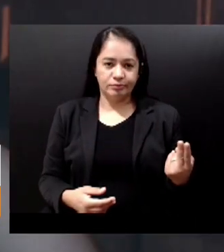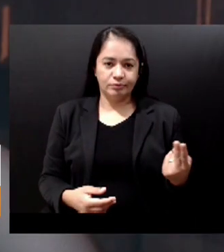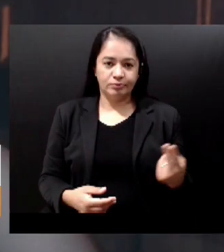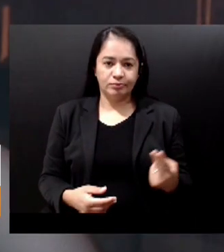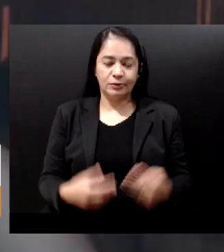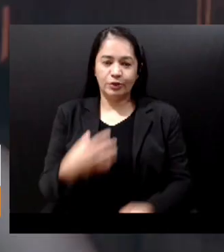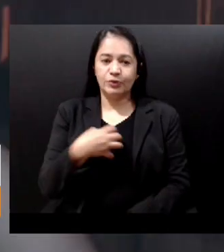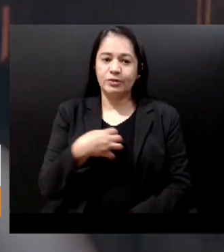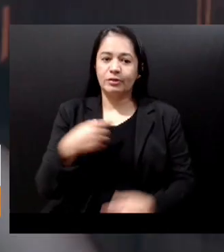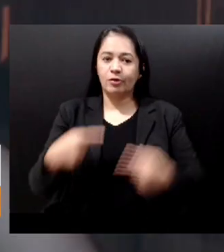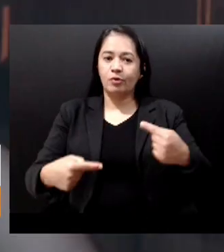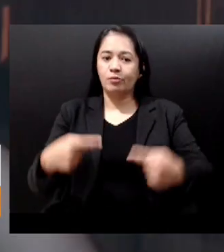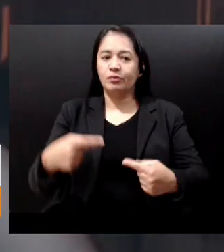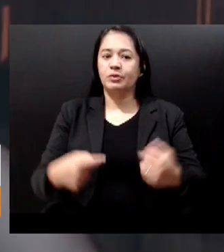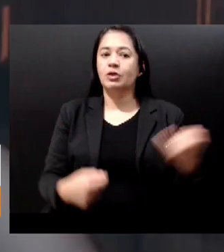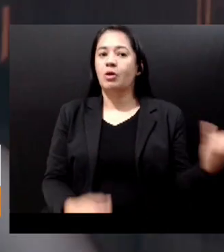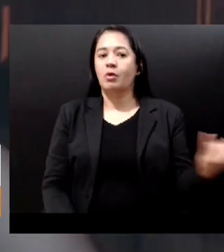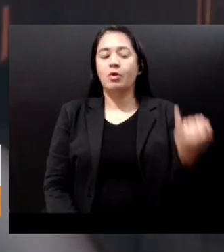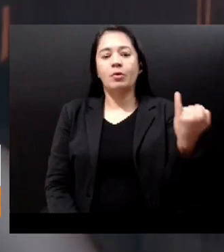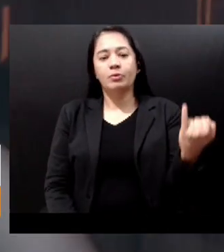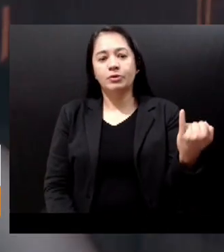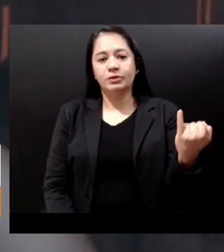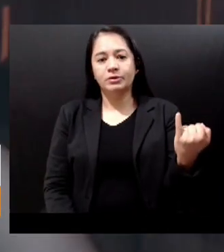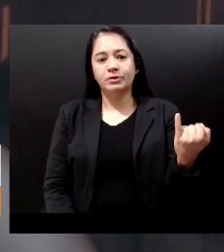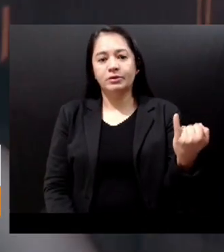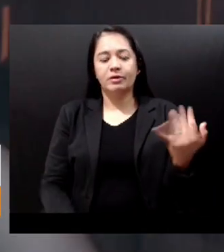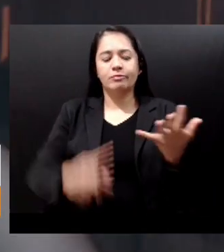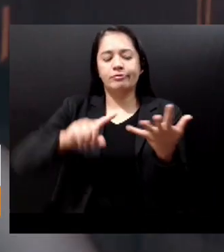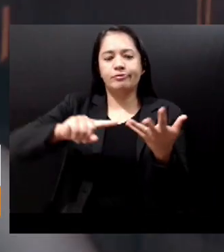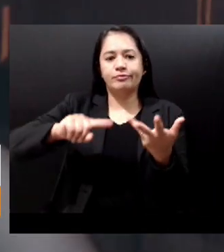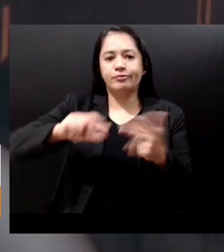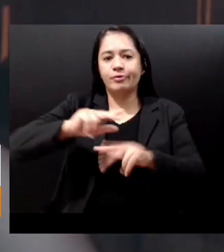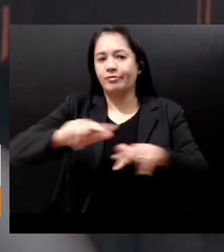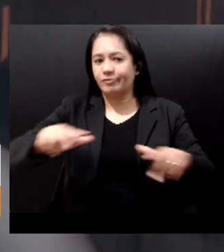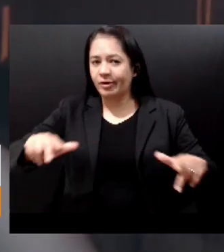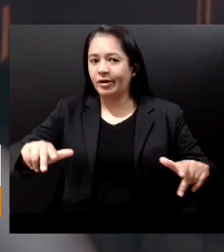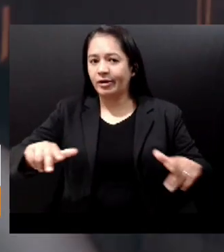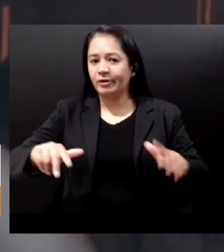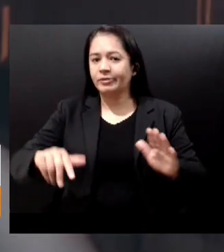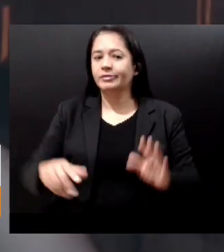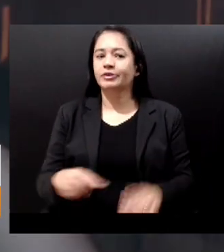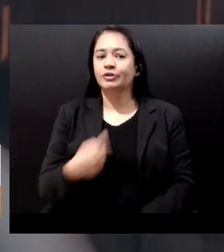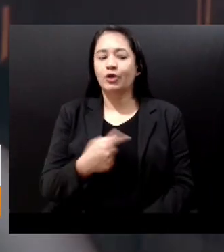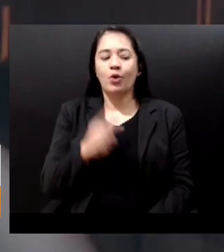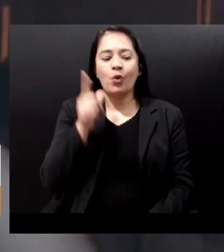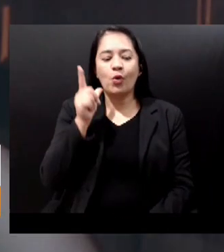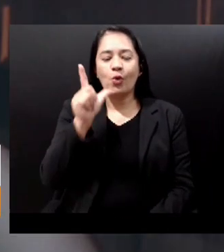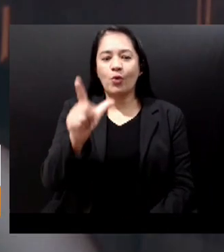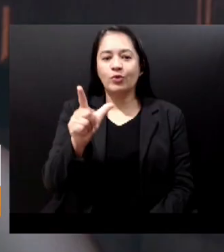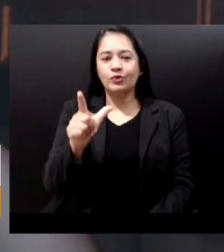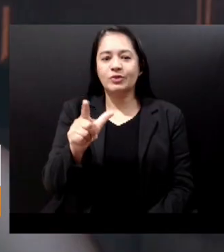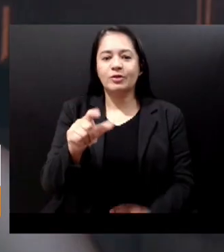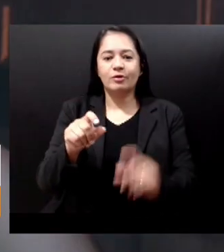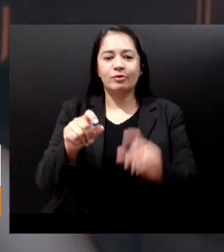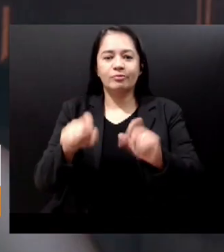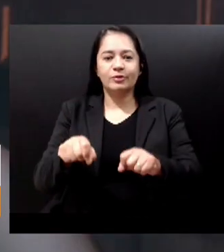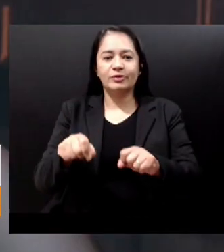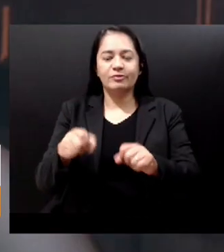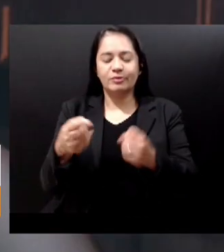muito pertinente e também cheia de várias camadas, que eu espero que a gente possa, na medida do possível, adentrar assim um